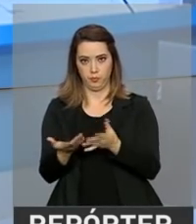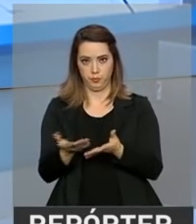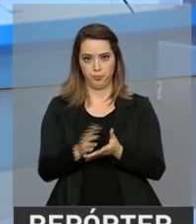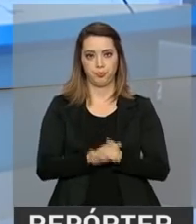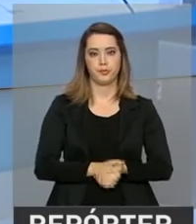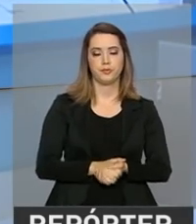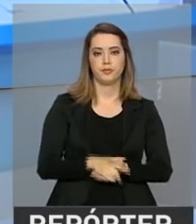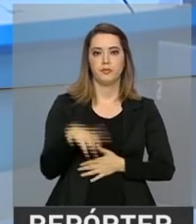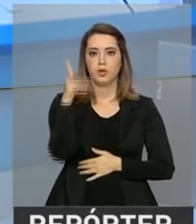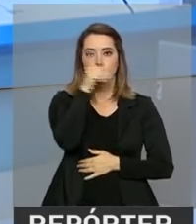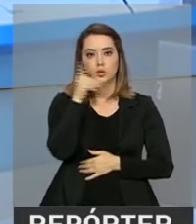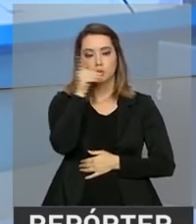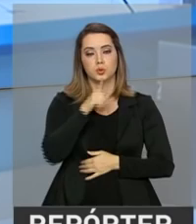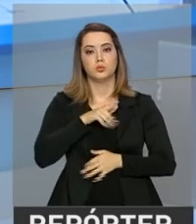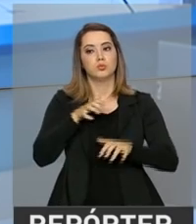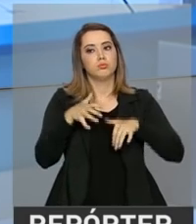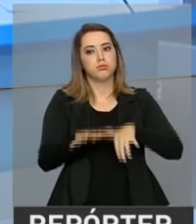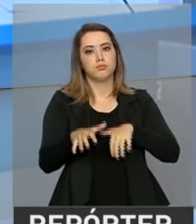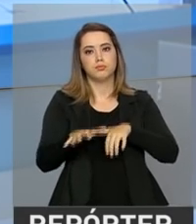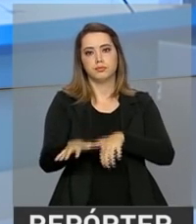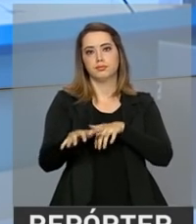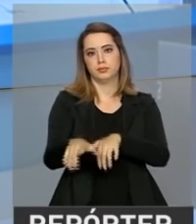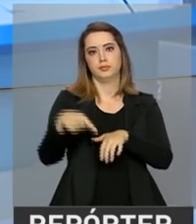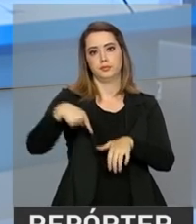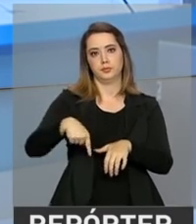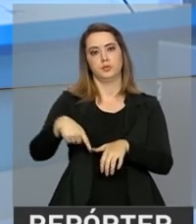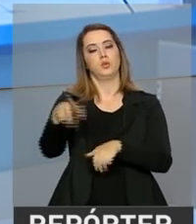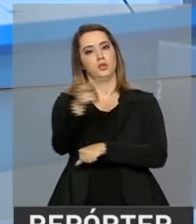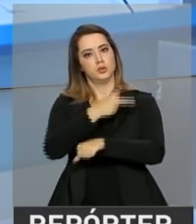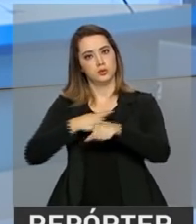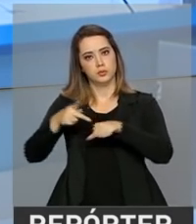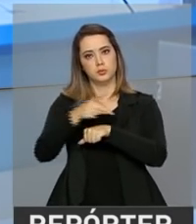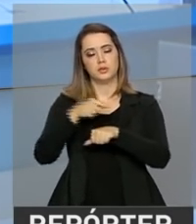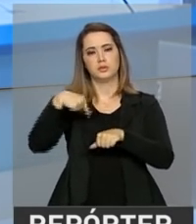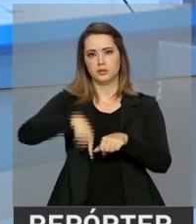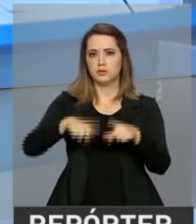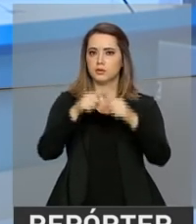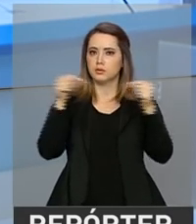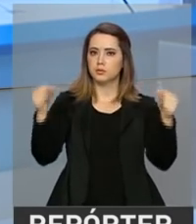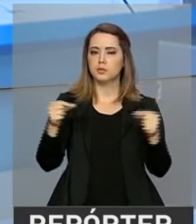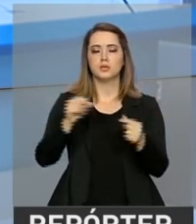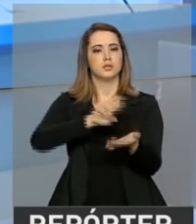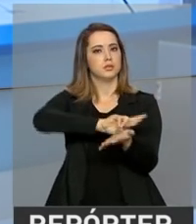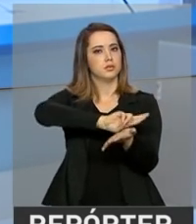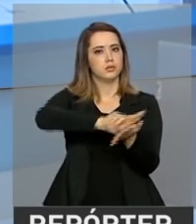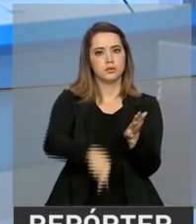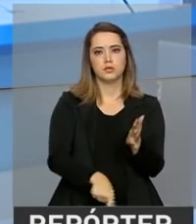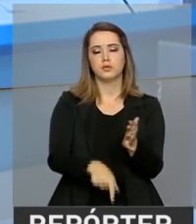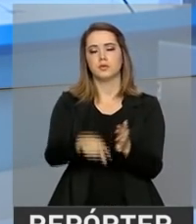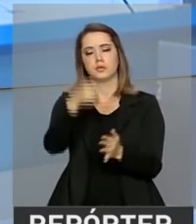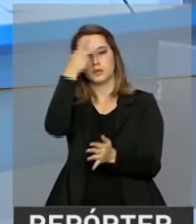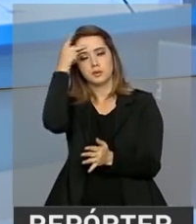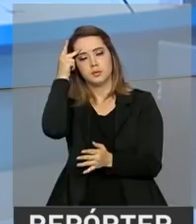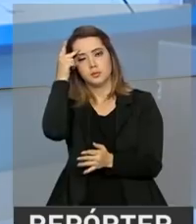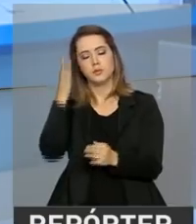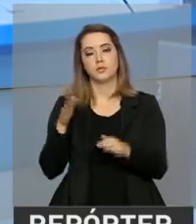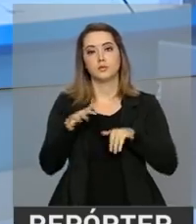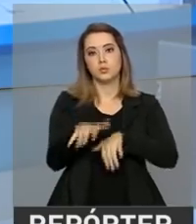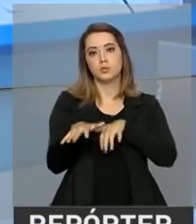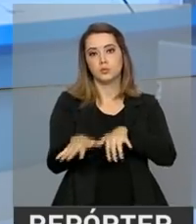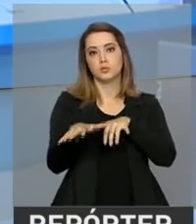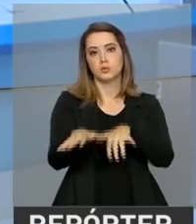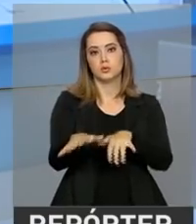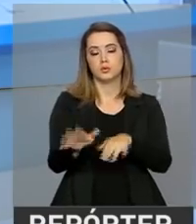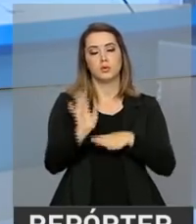dia de manifestações pelo país. Em Brasília, muita gente foi às ruas protestar contra a corrupção e apoiar o governo de